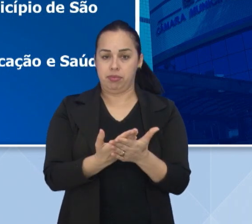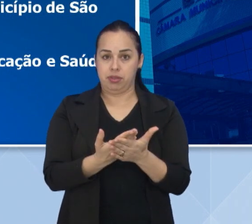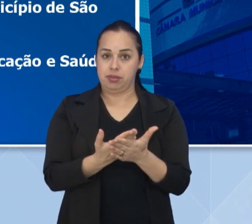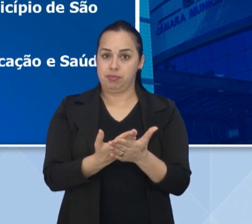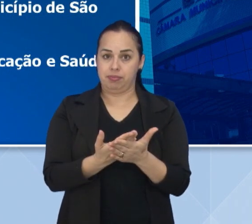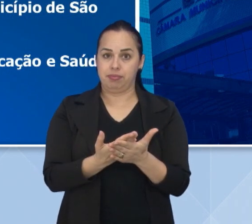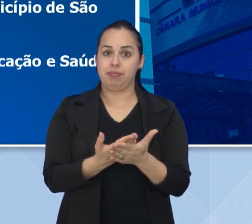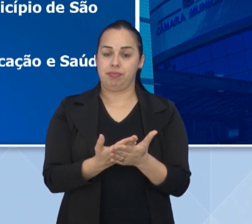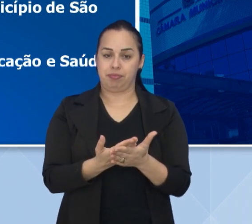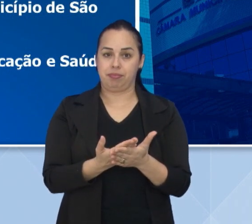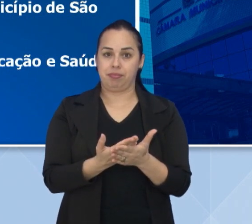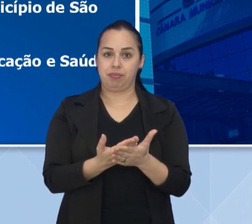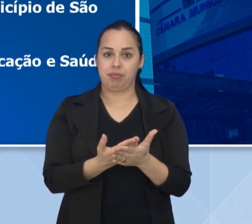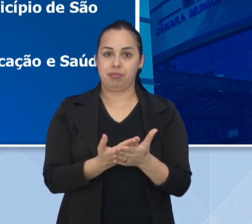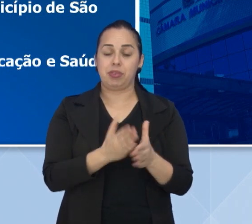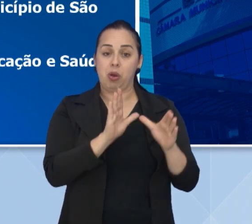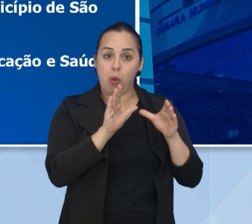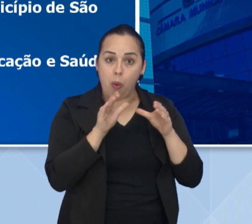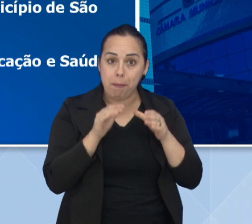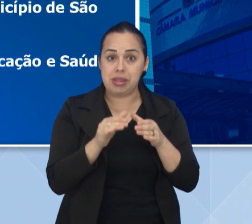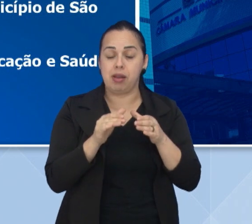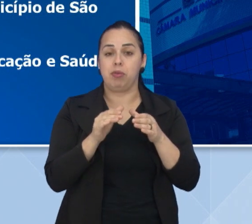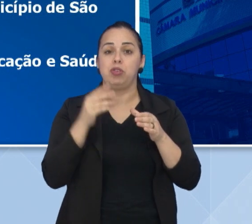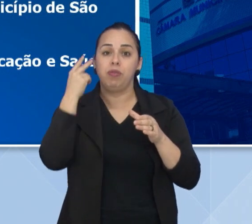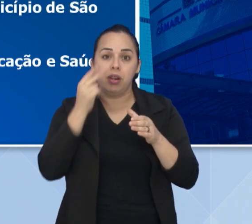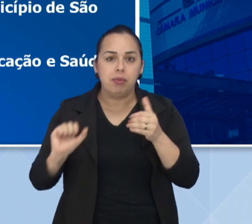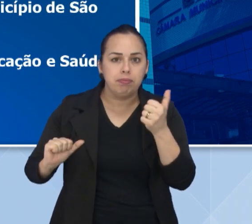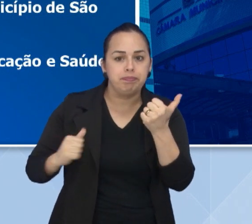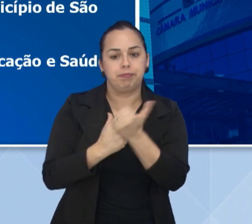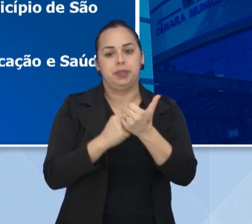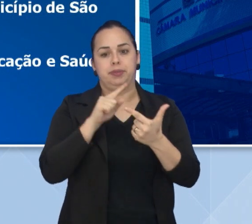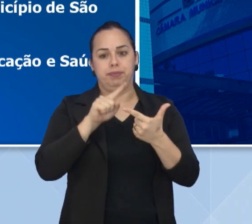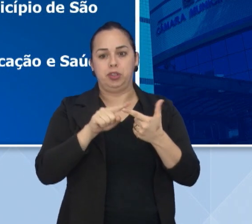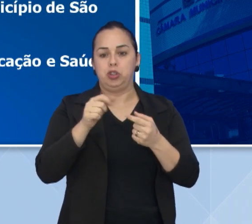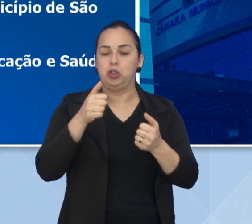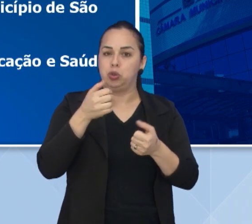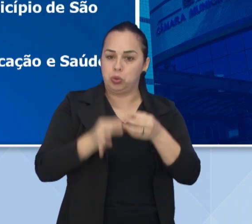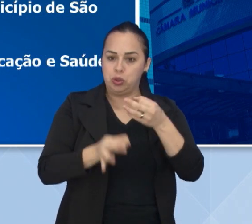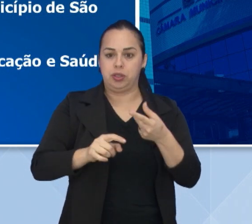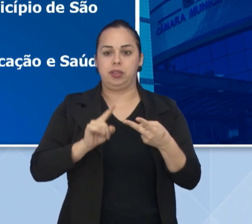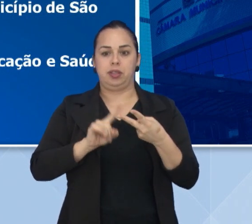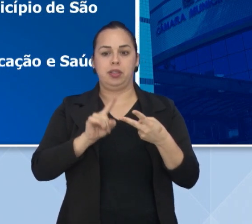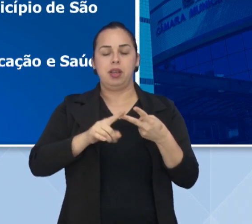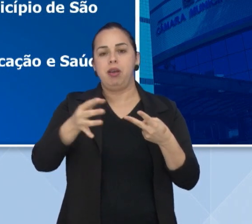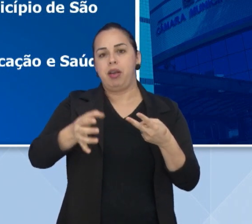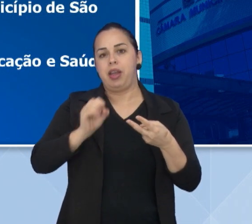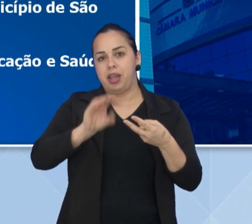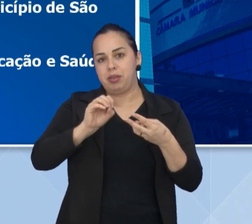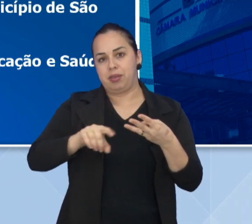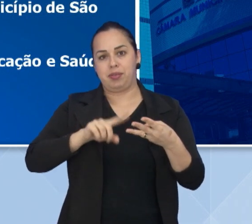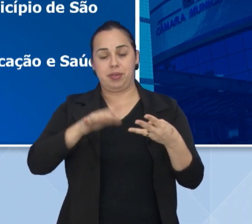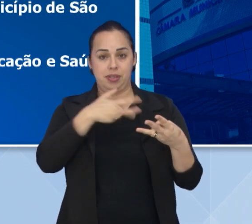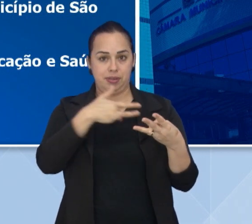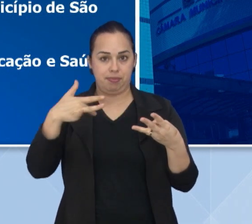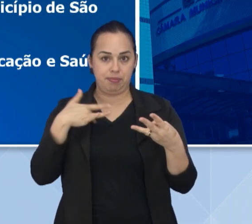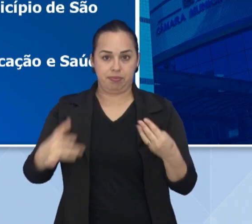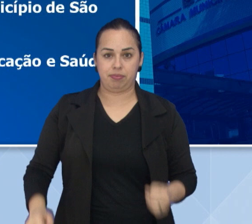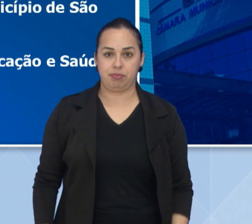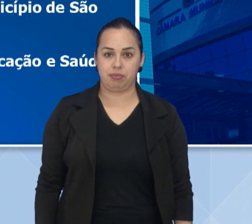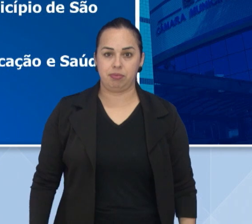São José dos Campos. Rito ordinário, Comissões de Justiça, Educação e